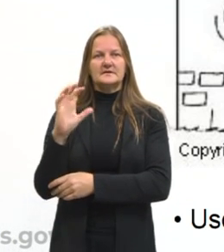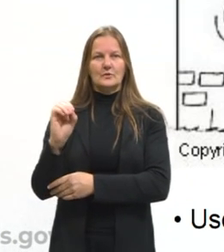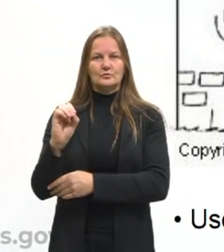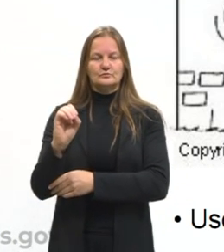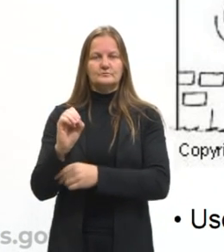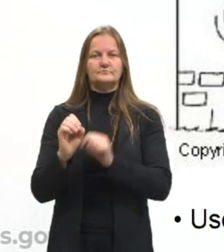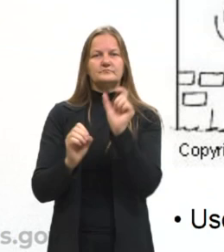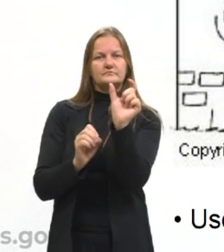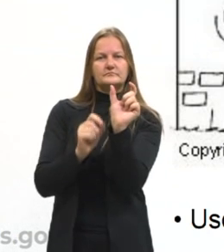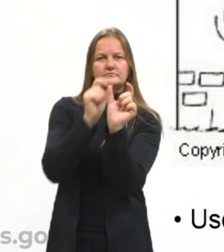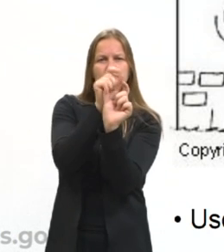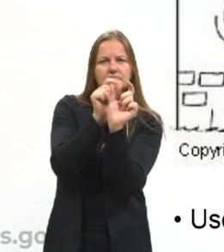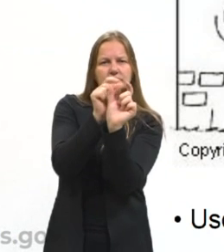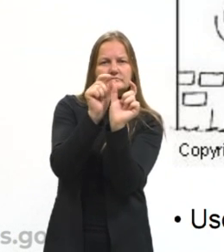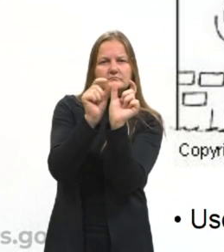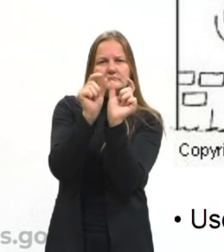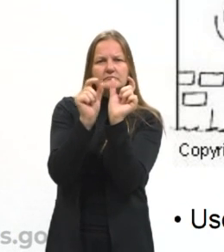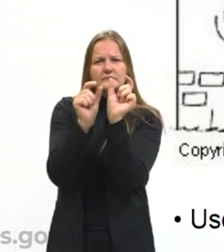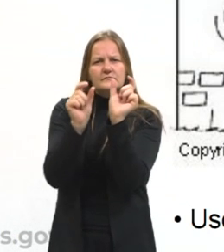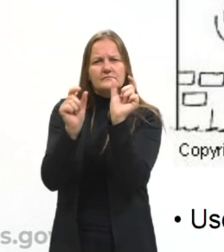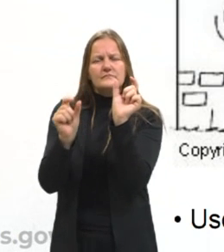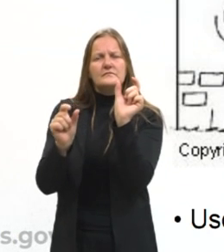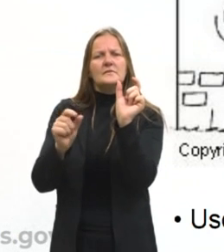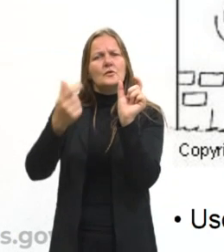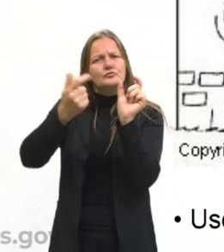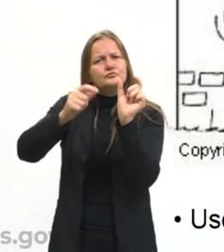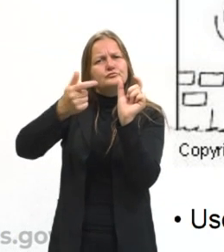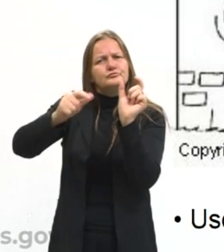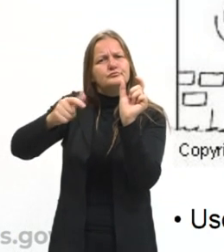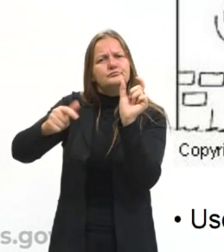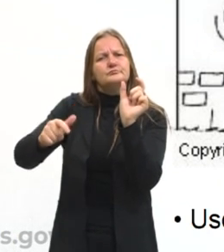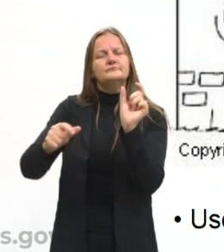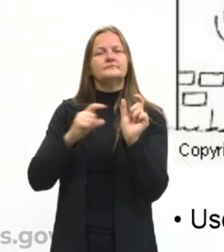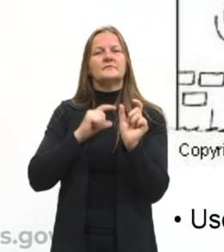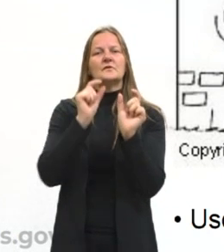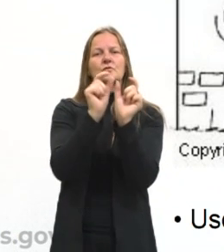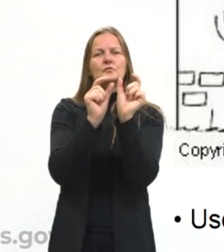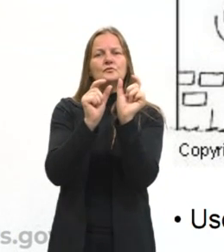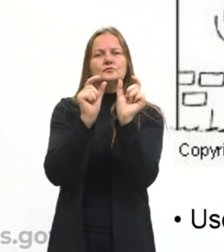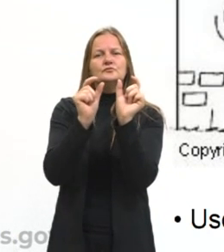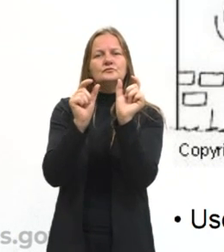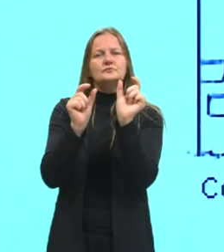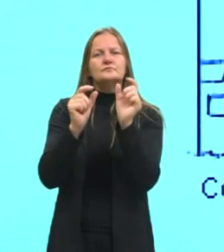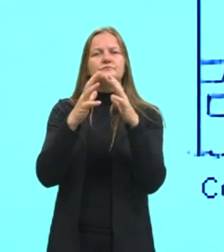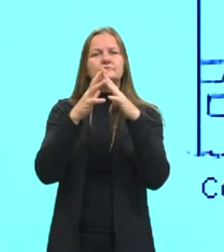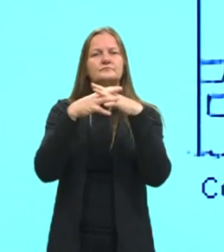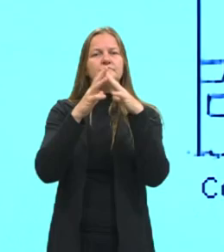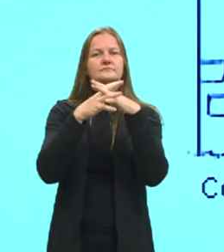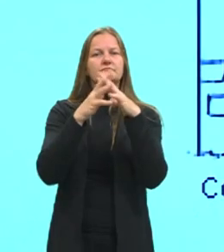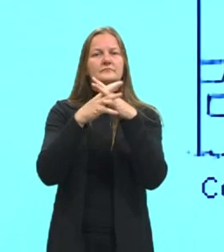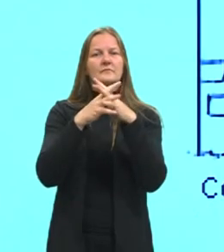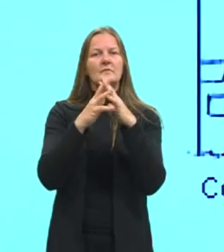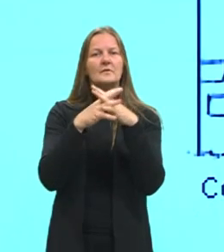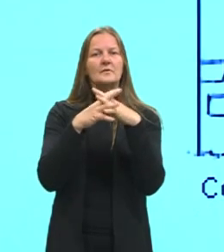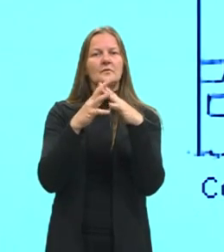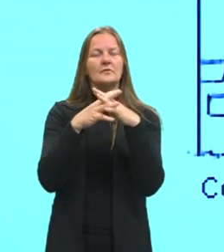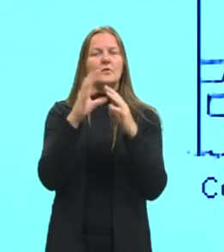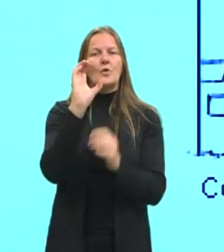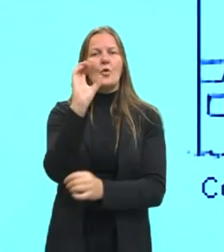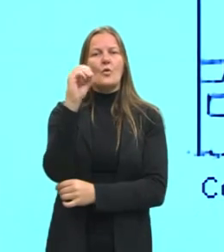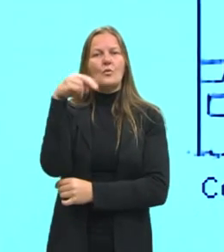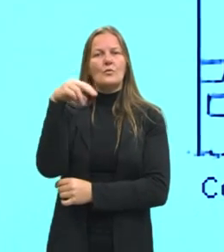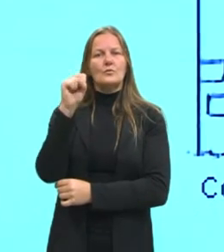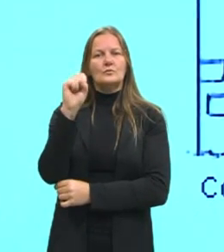aliteração e a repetição de sons consonantais, como aqui no exemplo, consonantal, som de